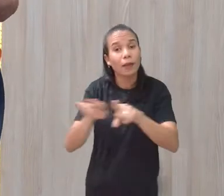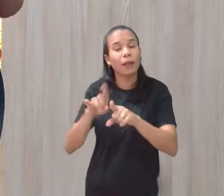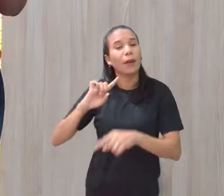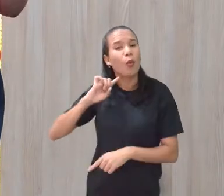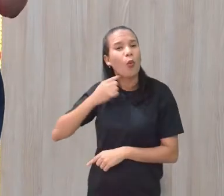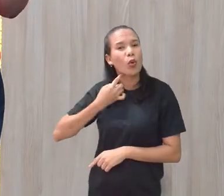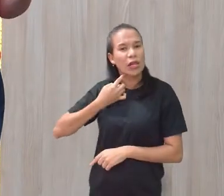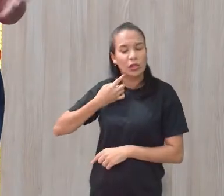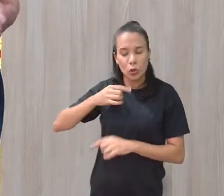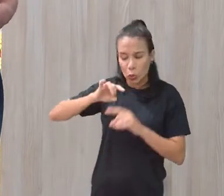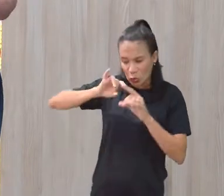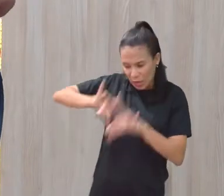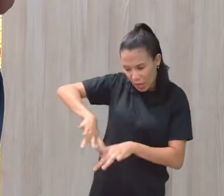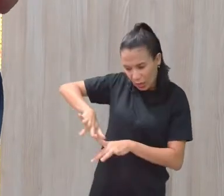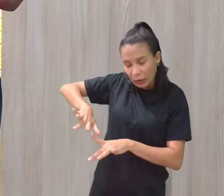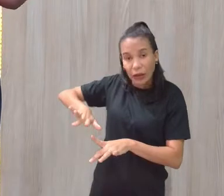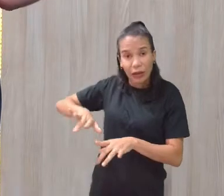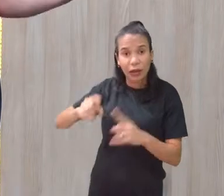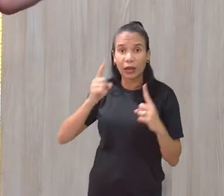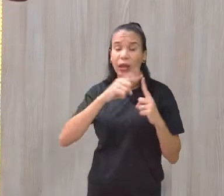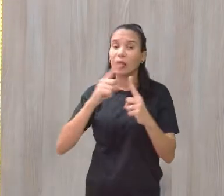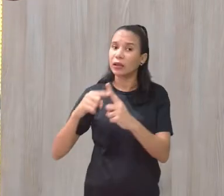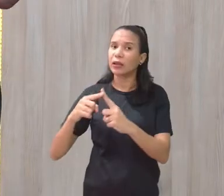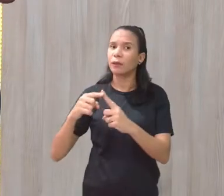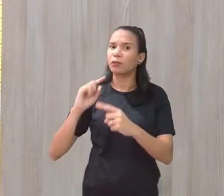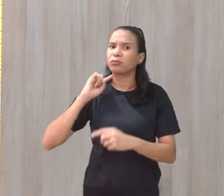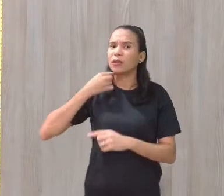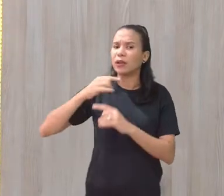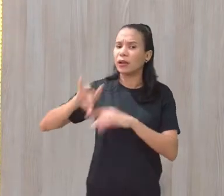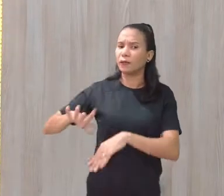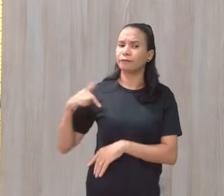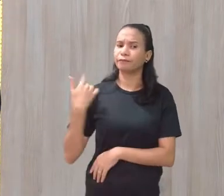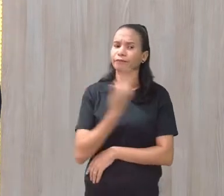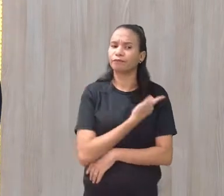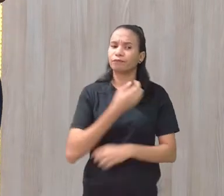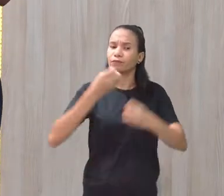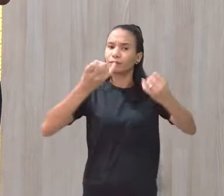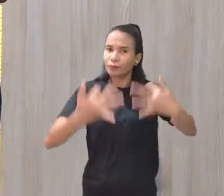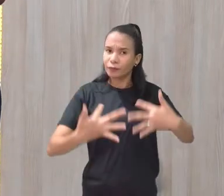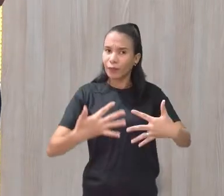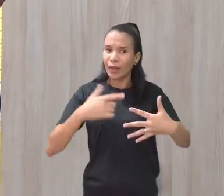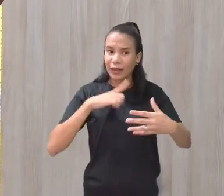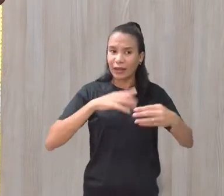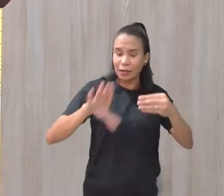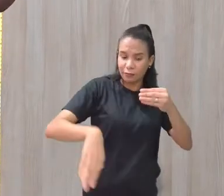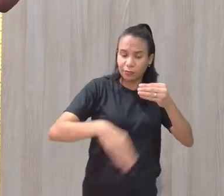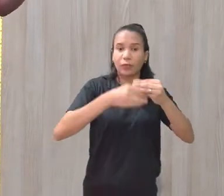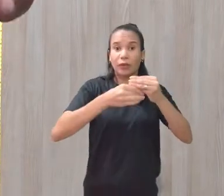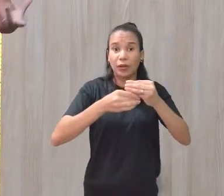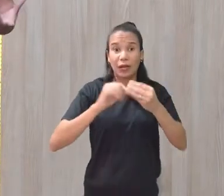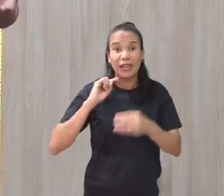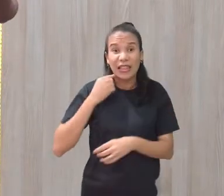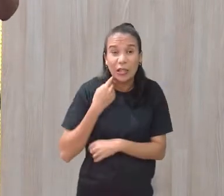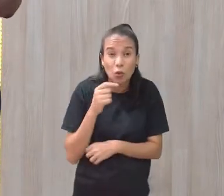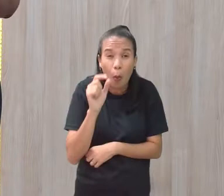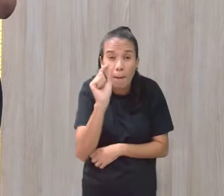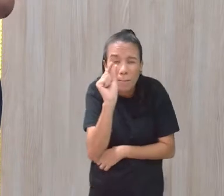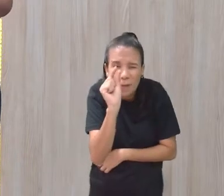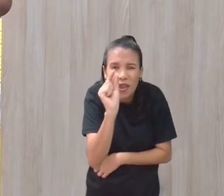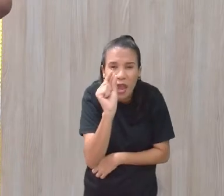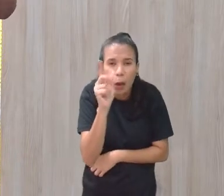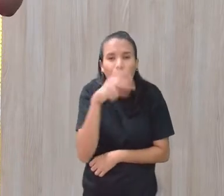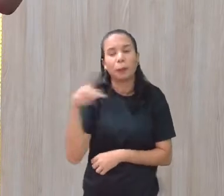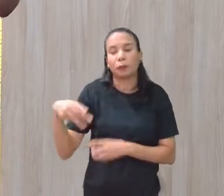lixo e ela fala de alguns tipos de lixo, né, e que a gente vai depois falar que, além desses, a gente encontra o microlixo, que a professora